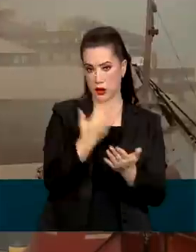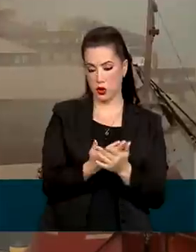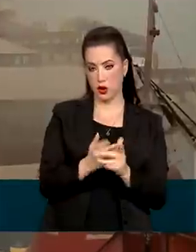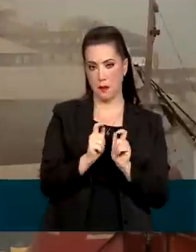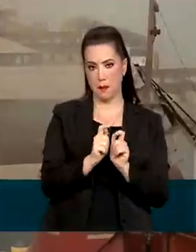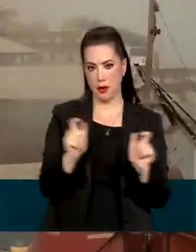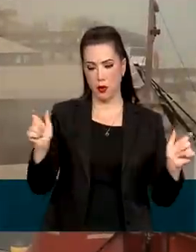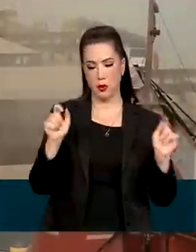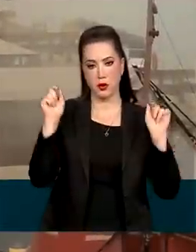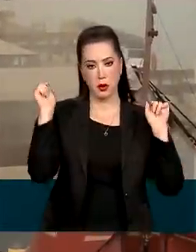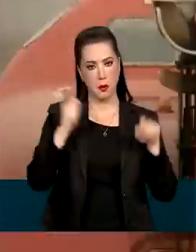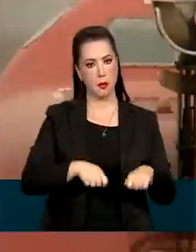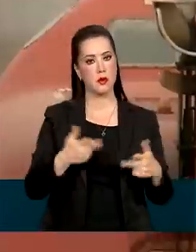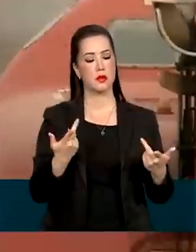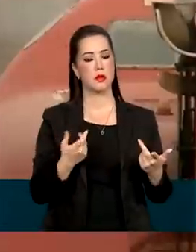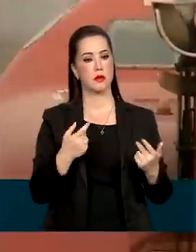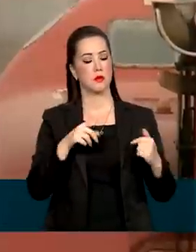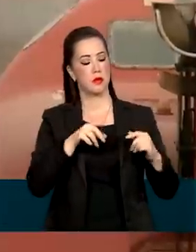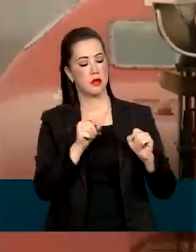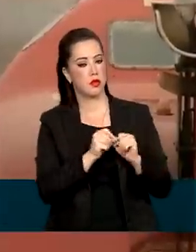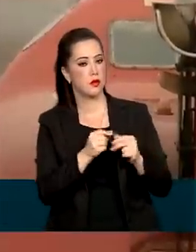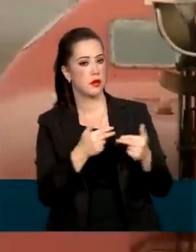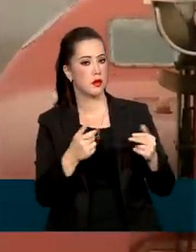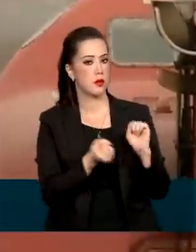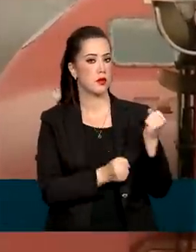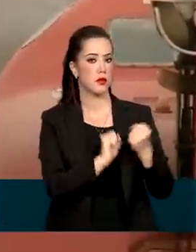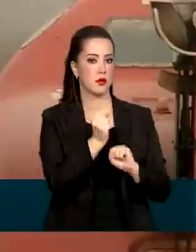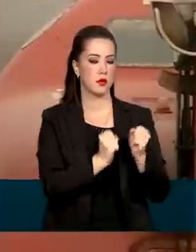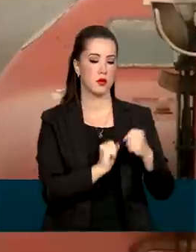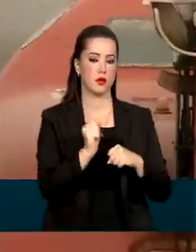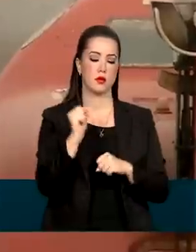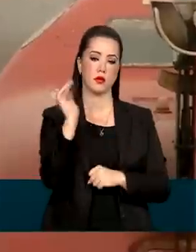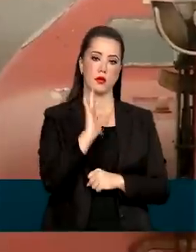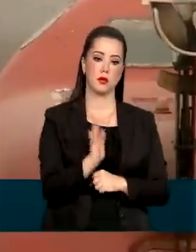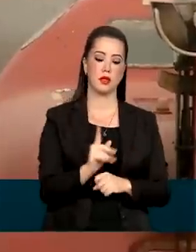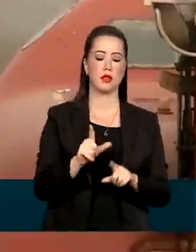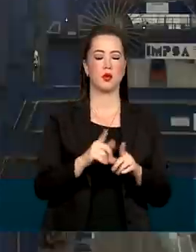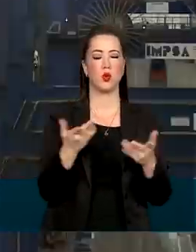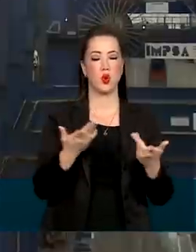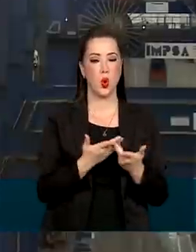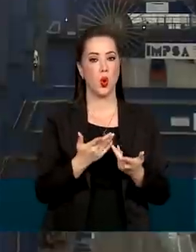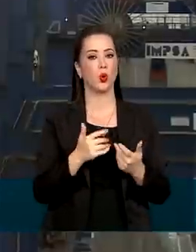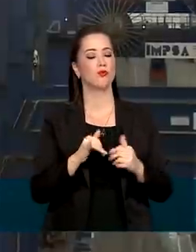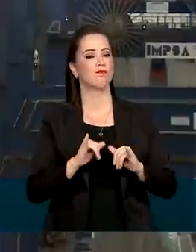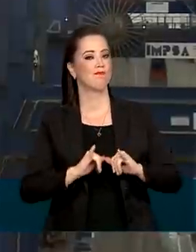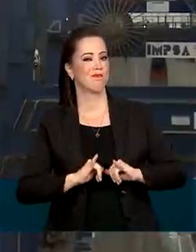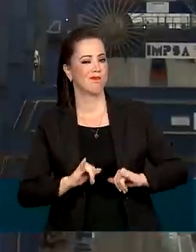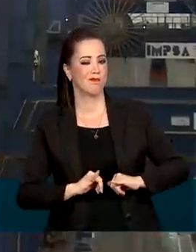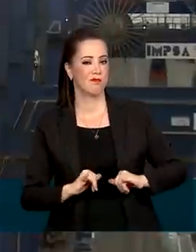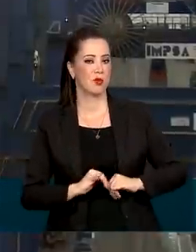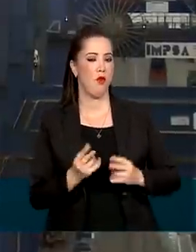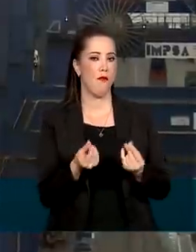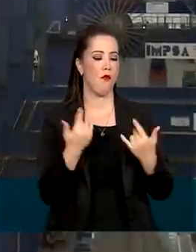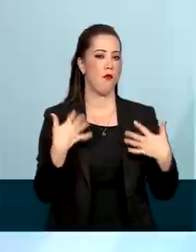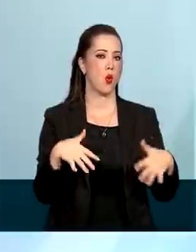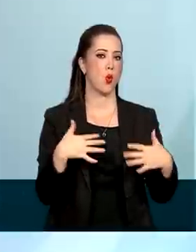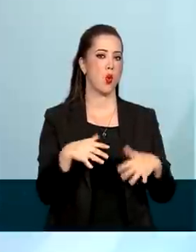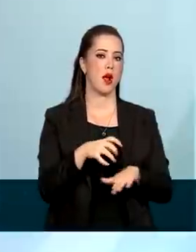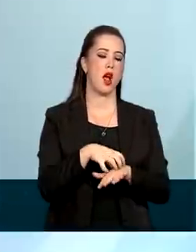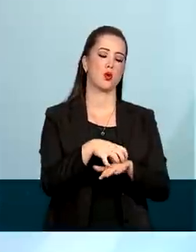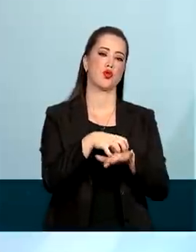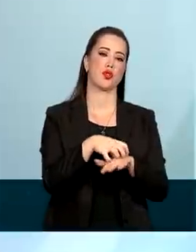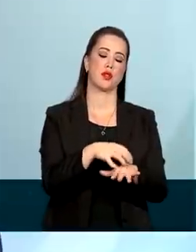para o aumento da competitividade da produção industrial brasileira que sofre com os impactos dos preços internos de transporte